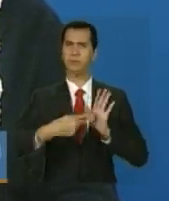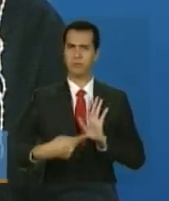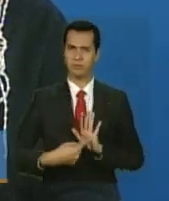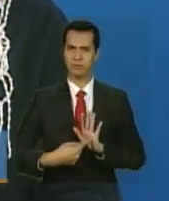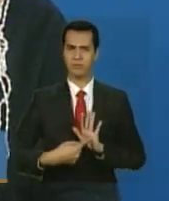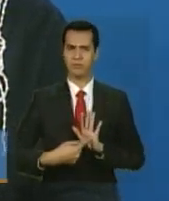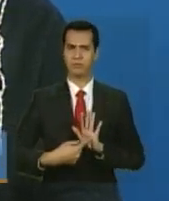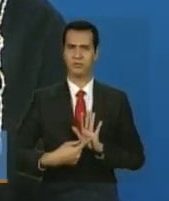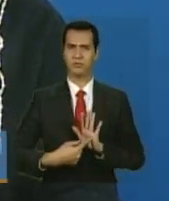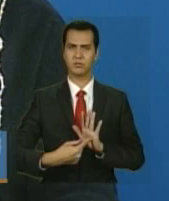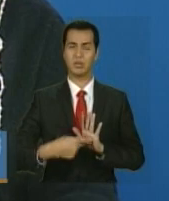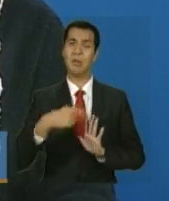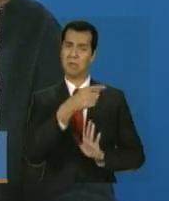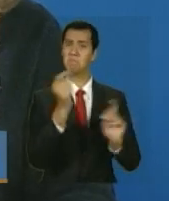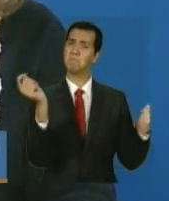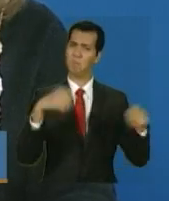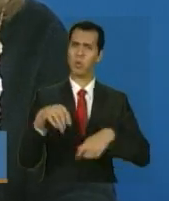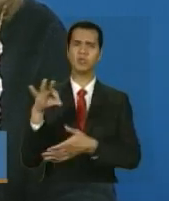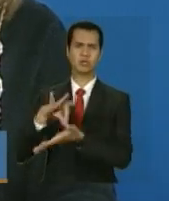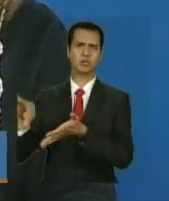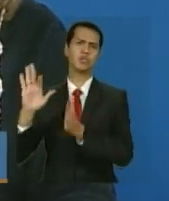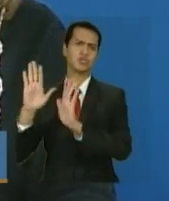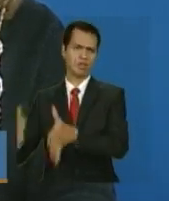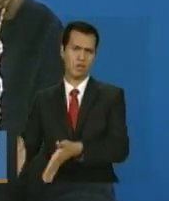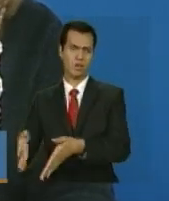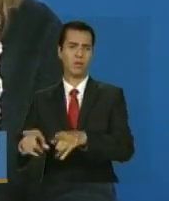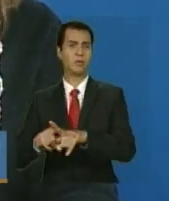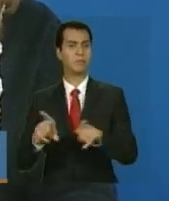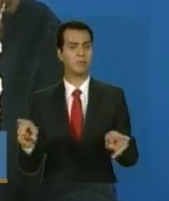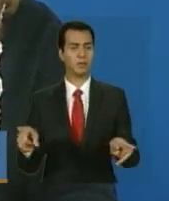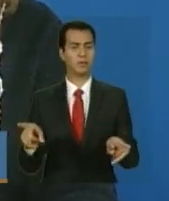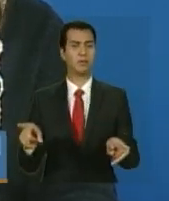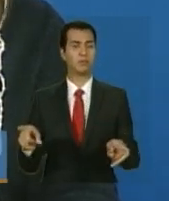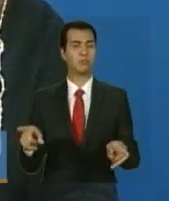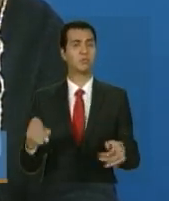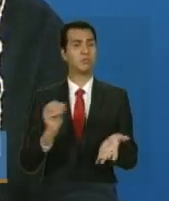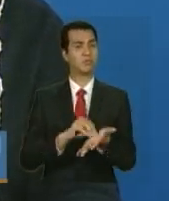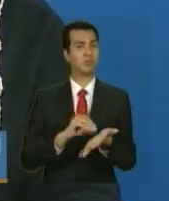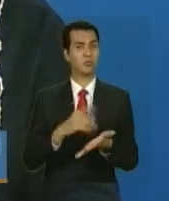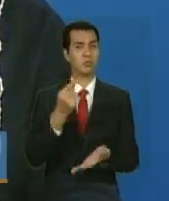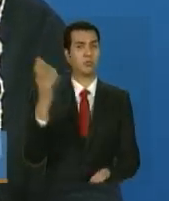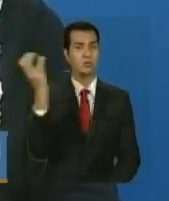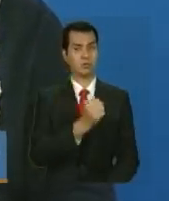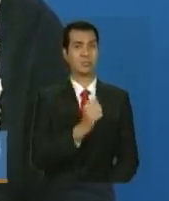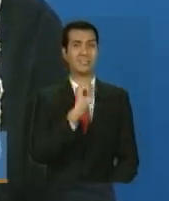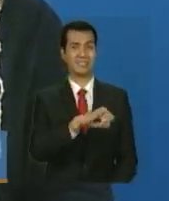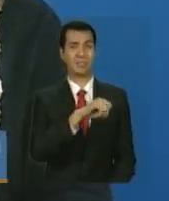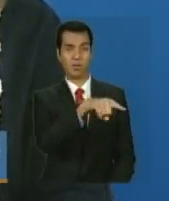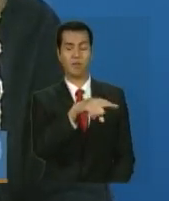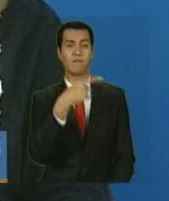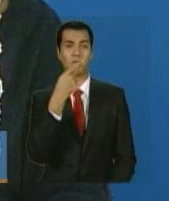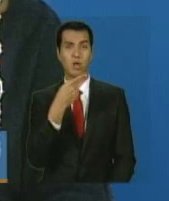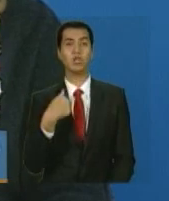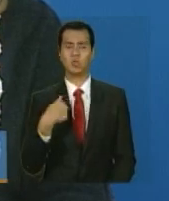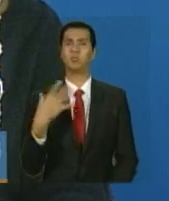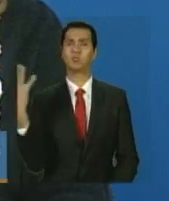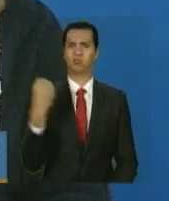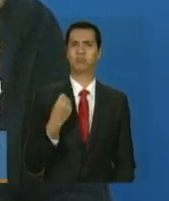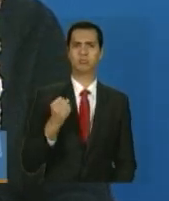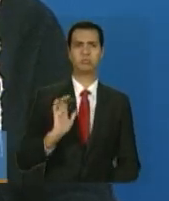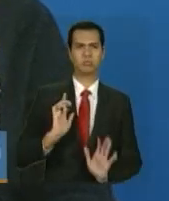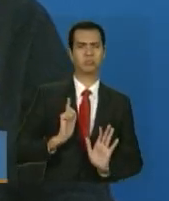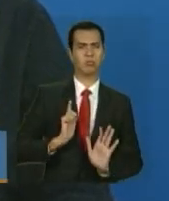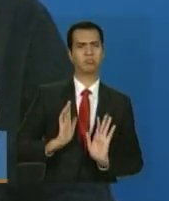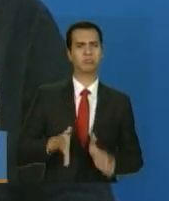ainda que ela pode estar cadastrada e pode não estar recebendo. Porque se ela disser recebo, tudo bem, ela Já já está está incluída.